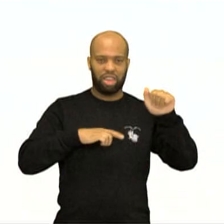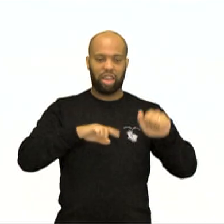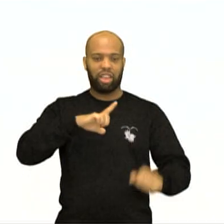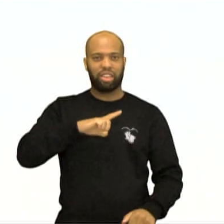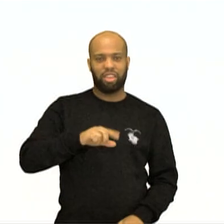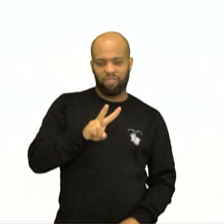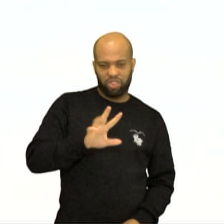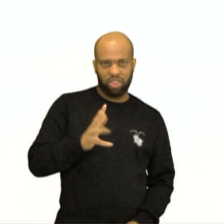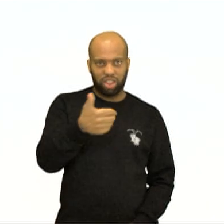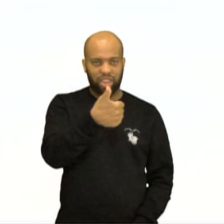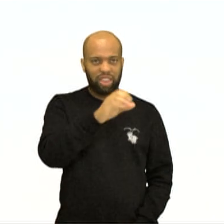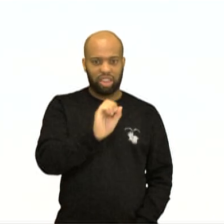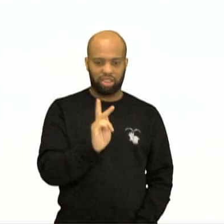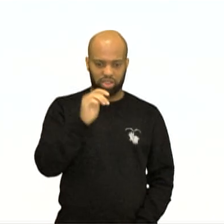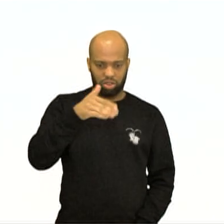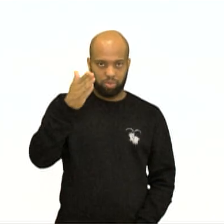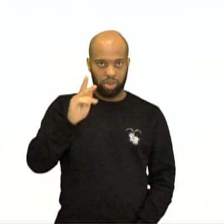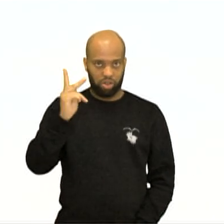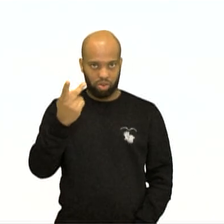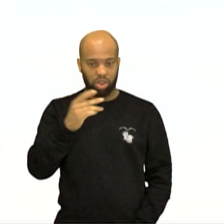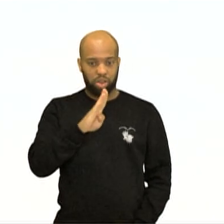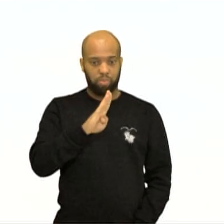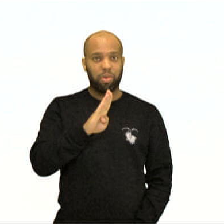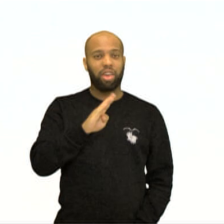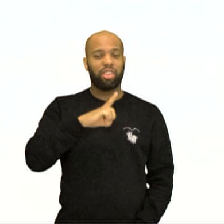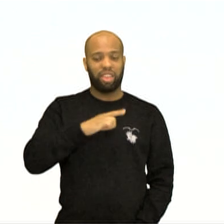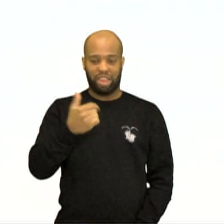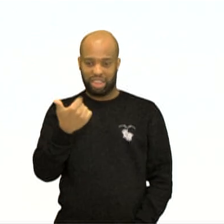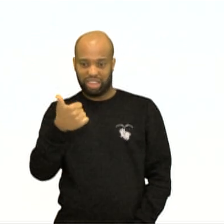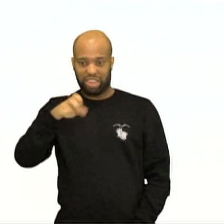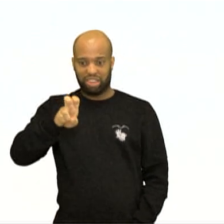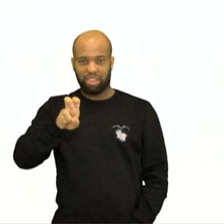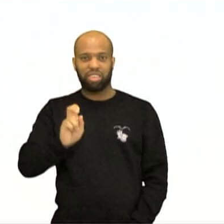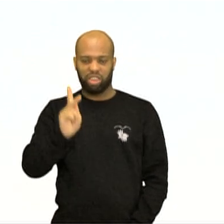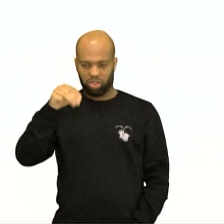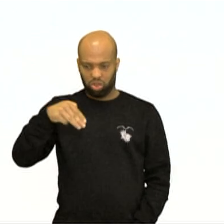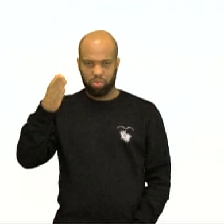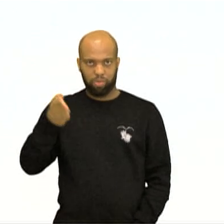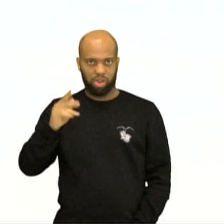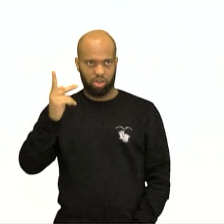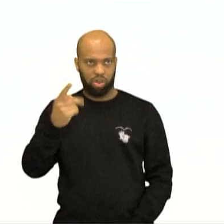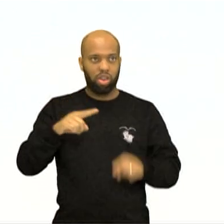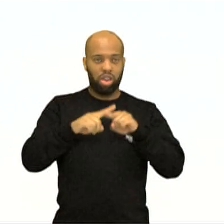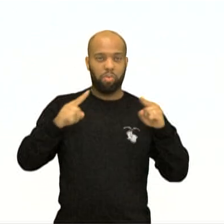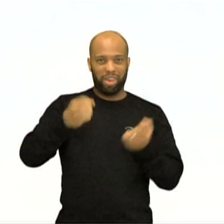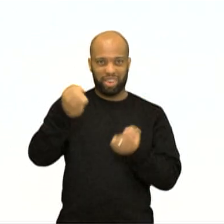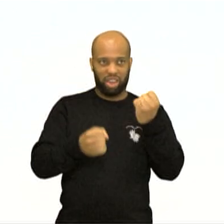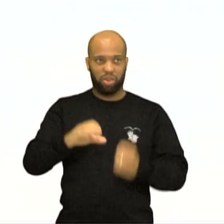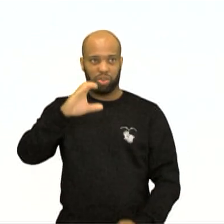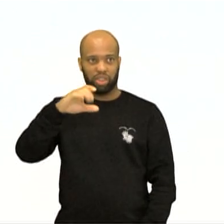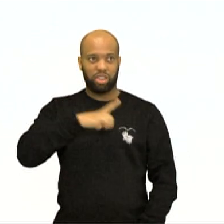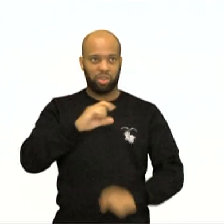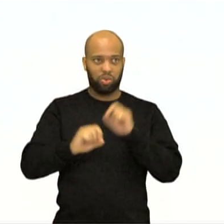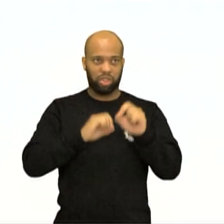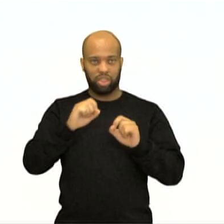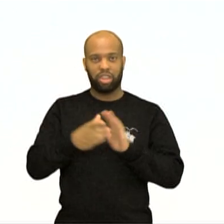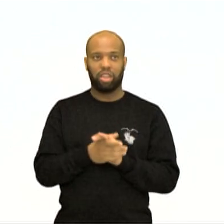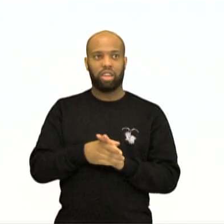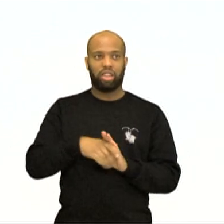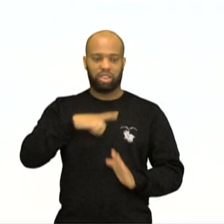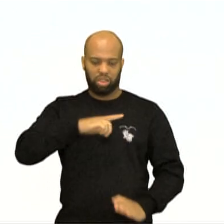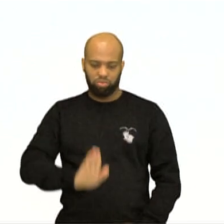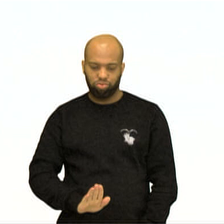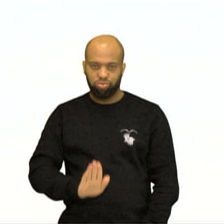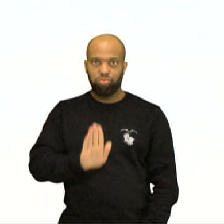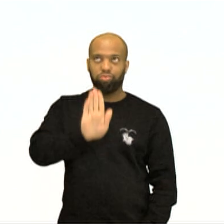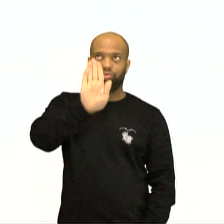O B tem uma velocidade de 15 km por hora. Enquanto que o veículo C, ele está subindo, ele está indo de baixo